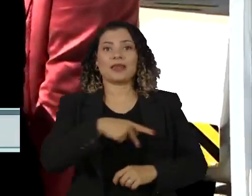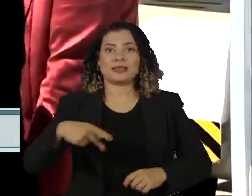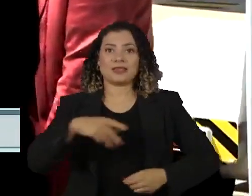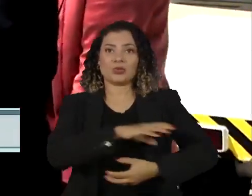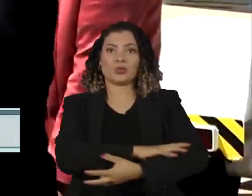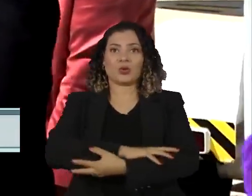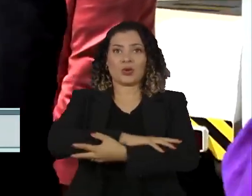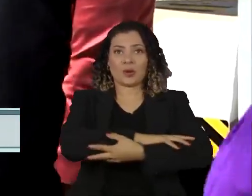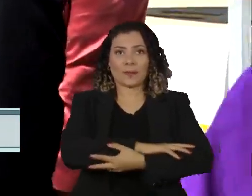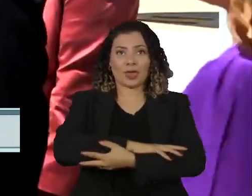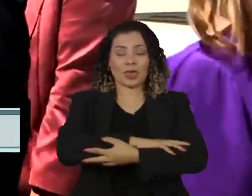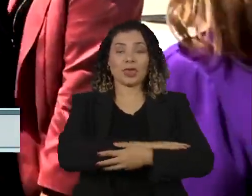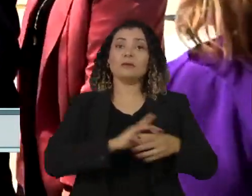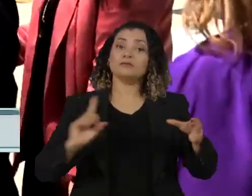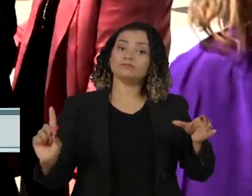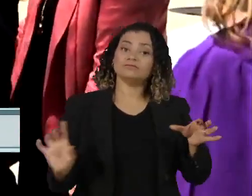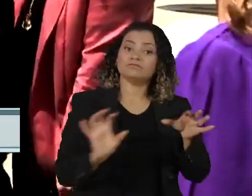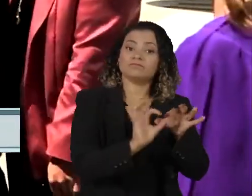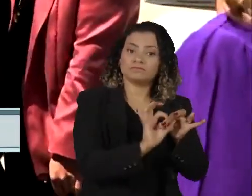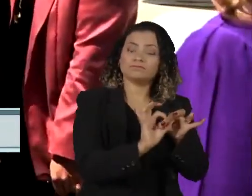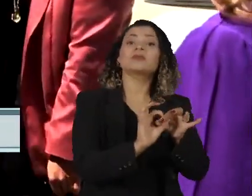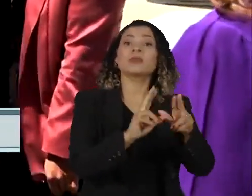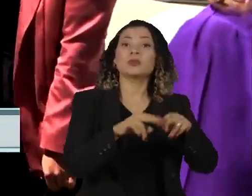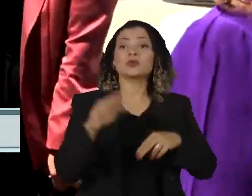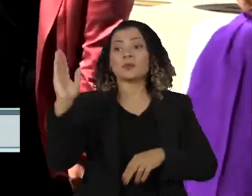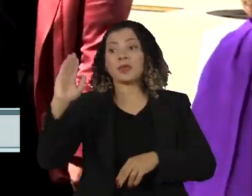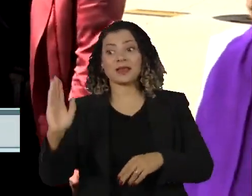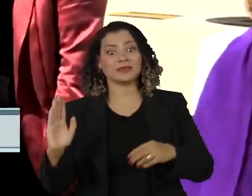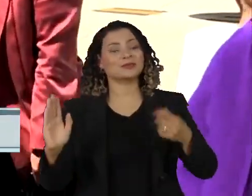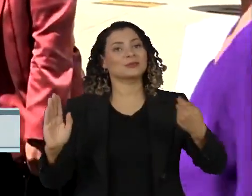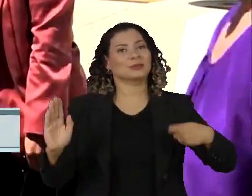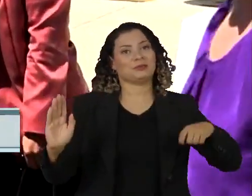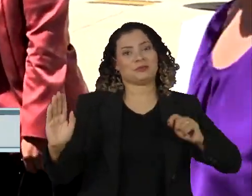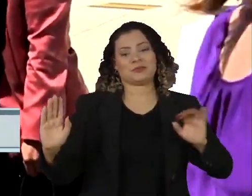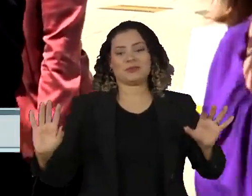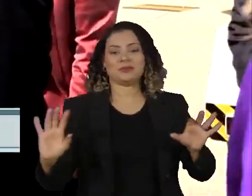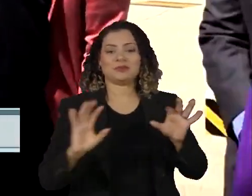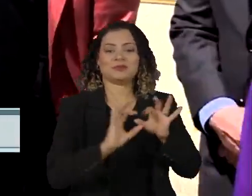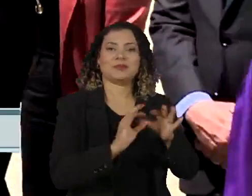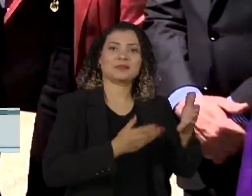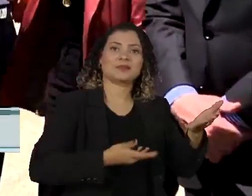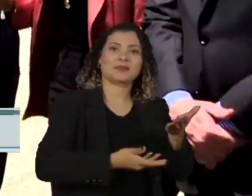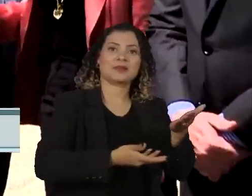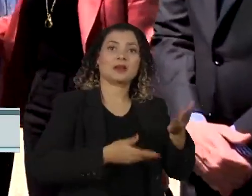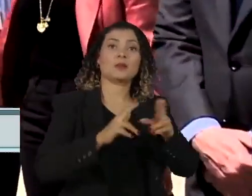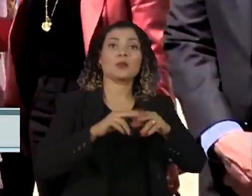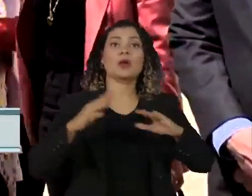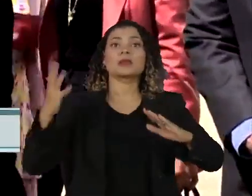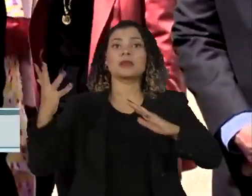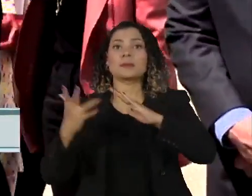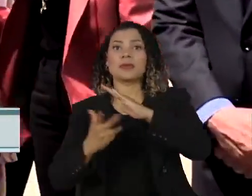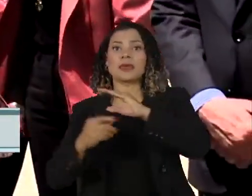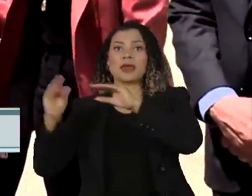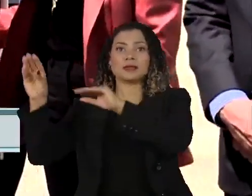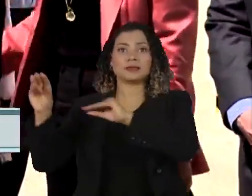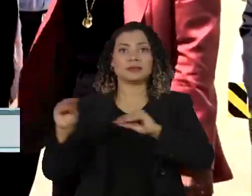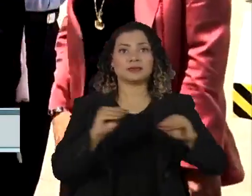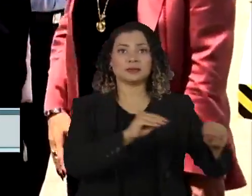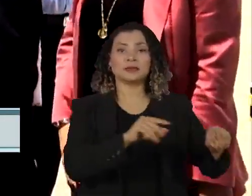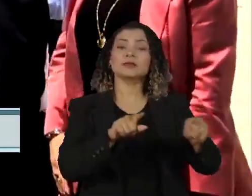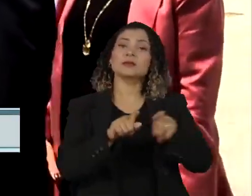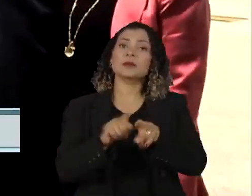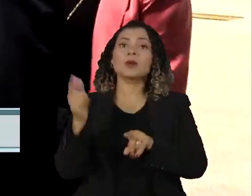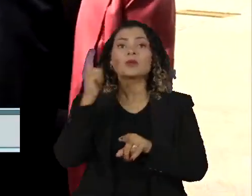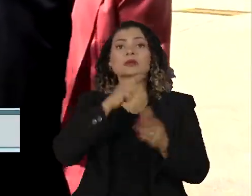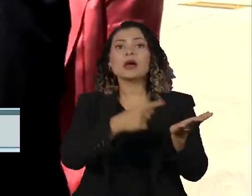e o Brasil espera que as relações históricas e a proximidade cultural por conta da imigração ajudem nas negociações